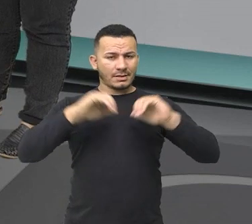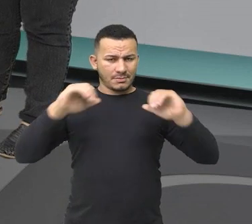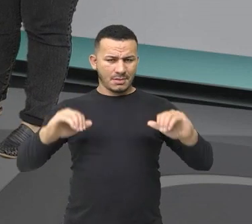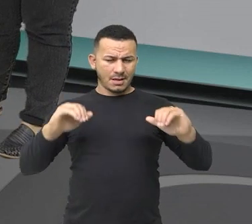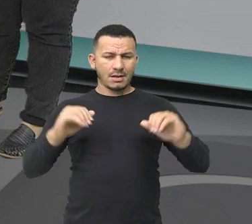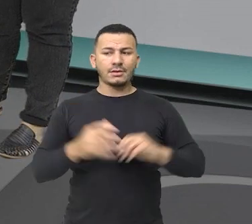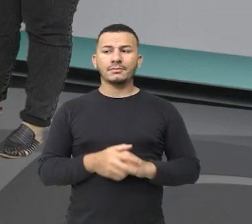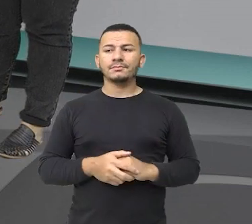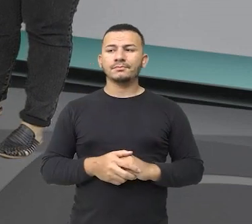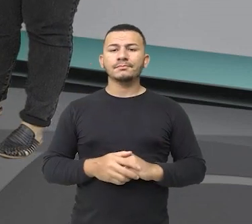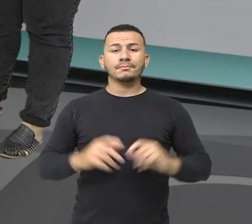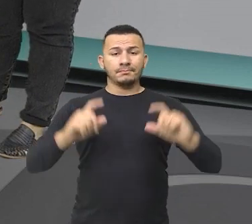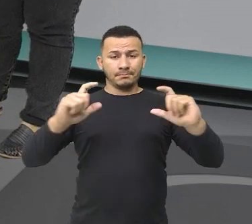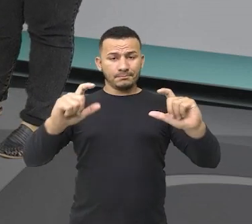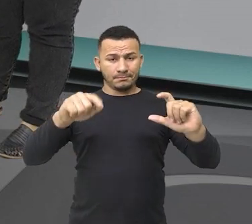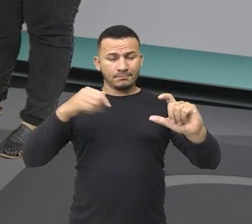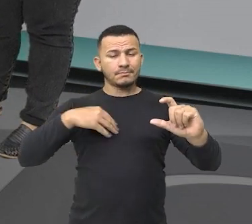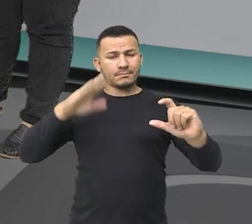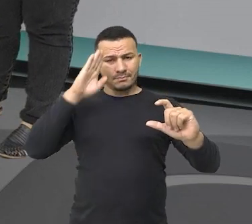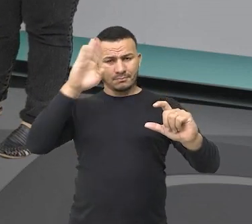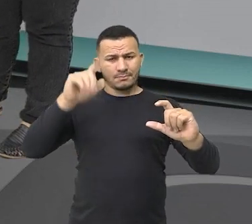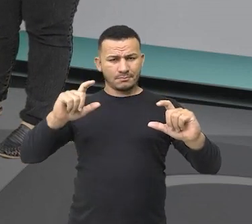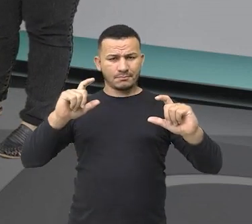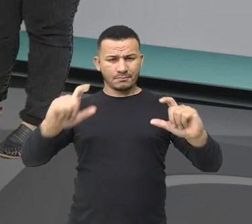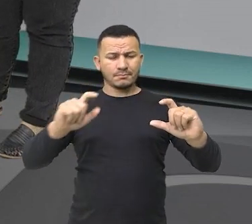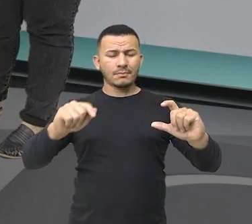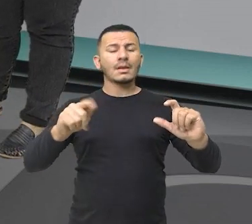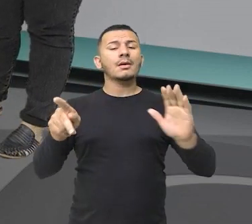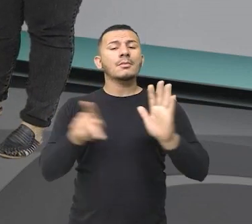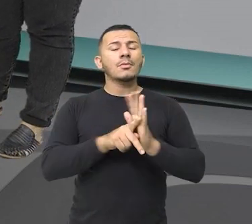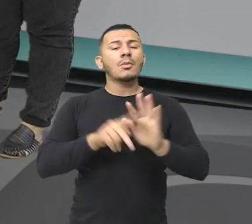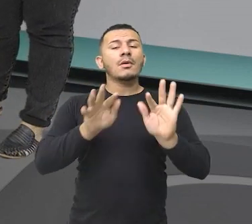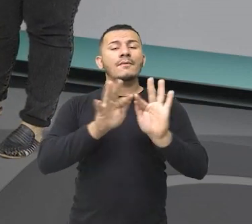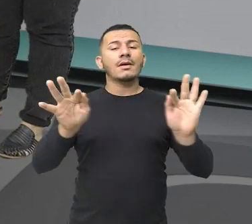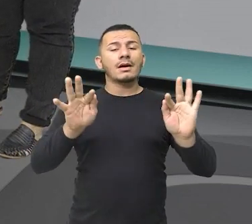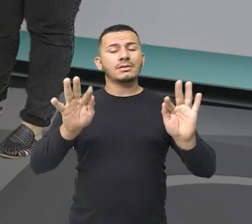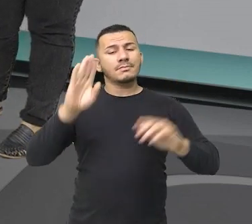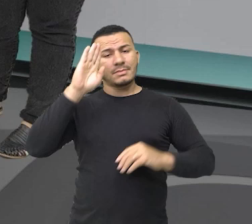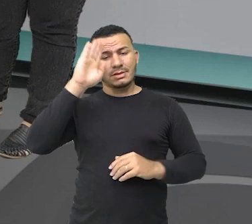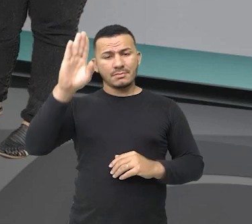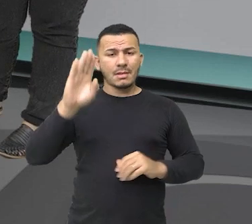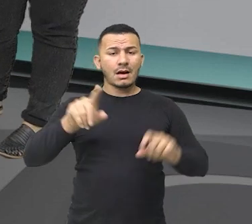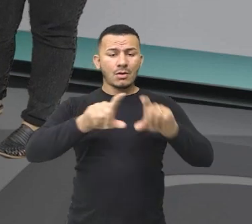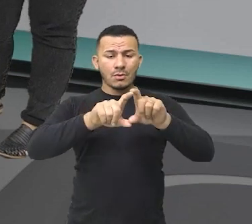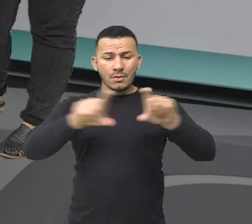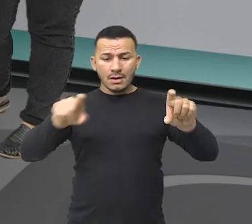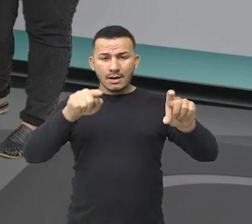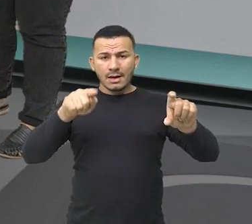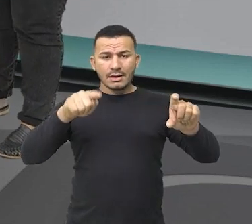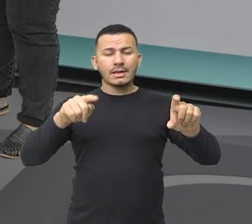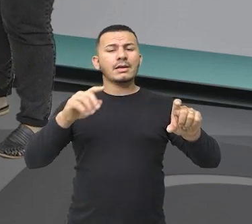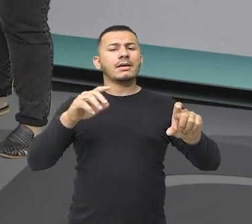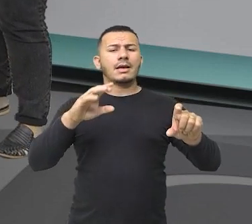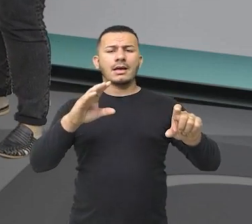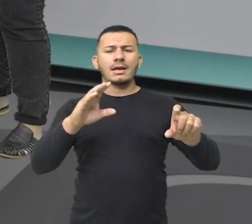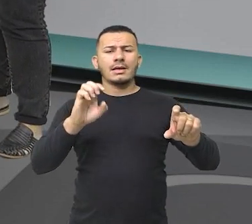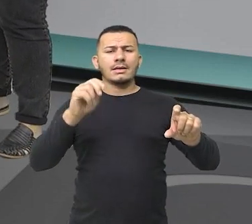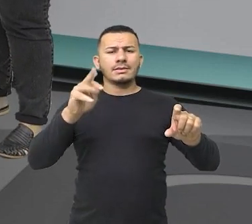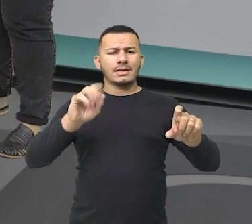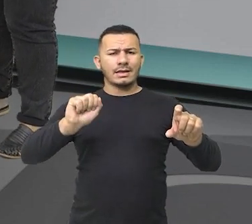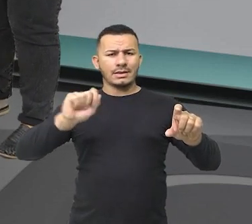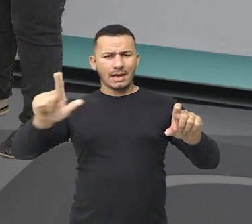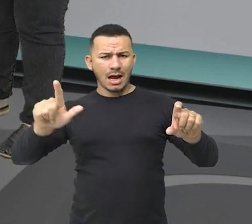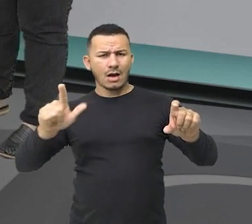Ao centro, eu coloquei justamente a ideia central. E embora A ideia central tem esse nome que faz a gente pensar em